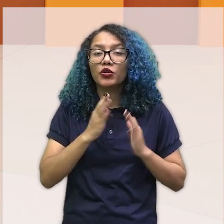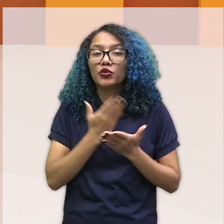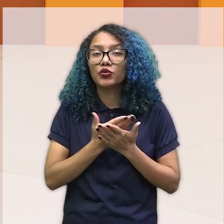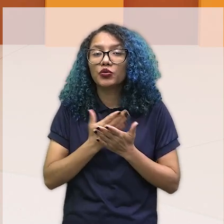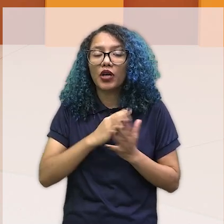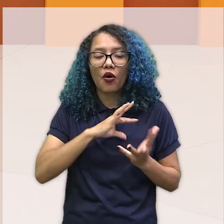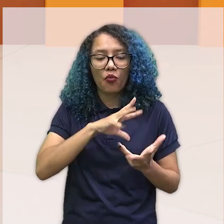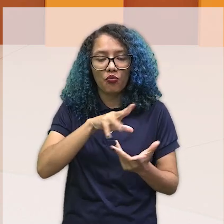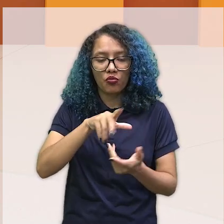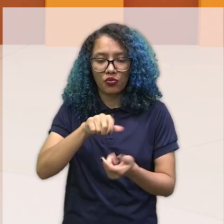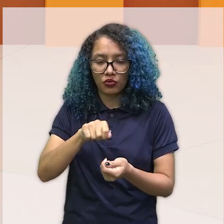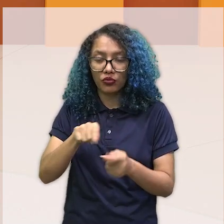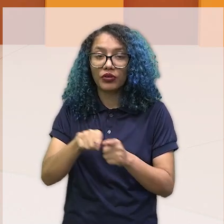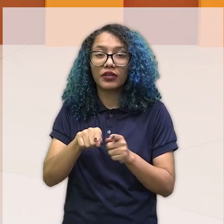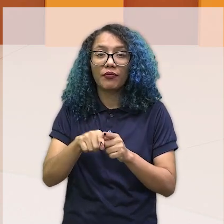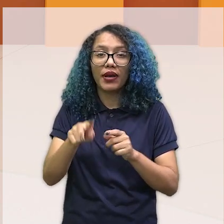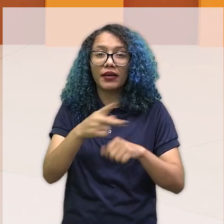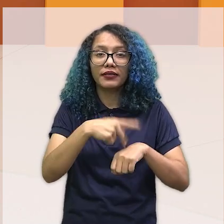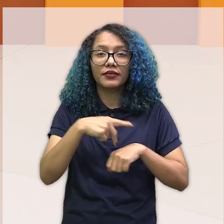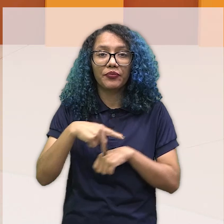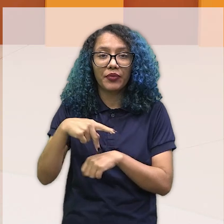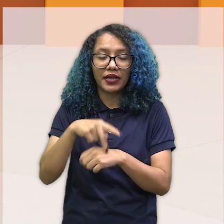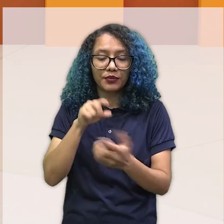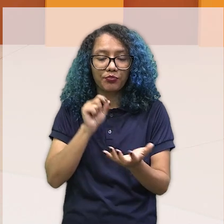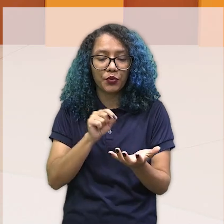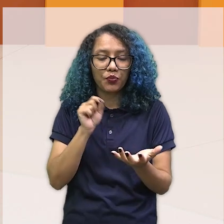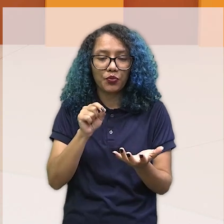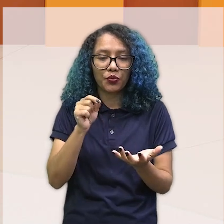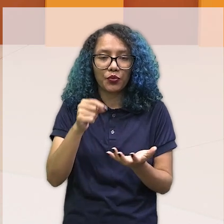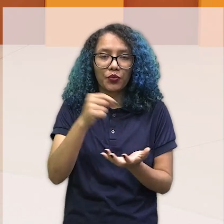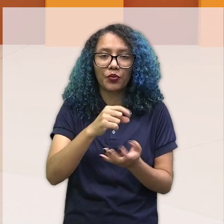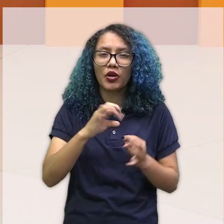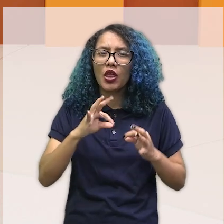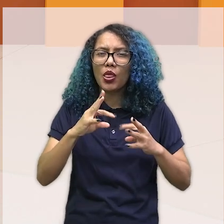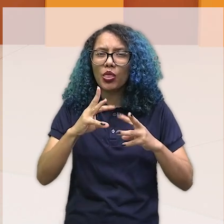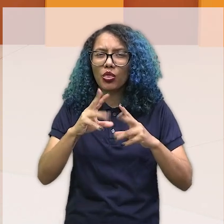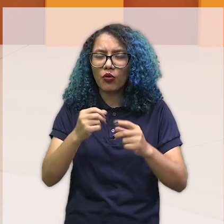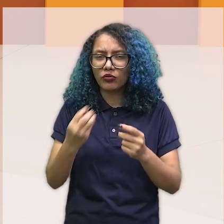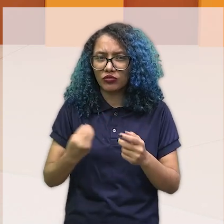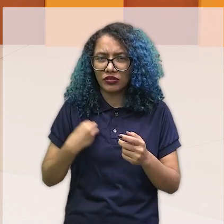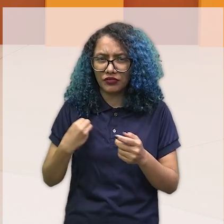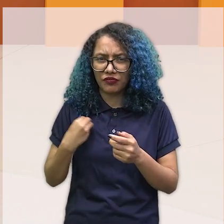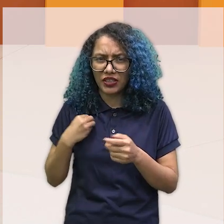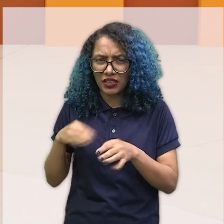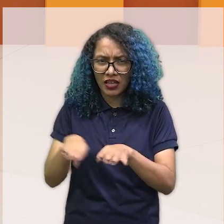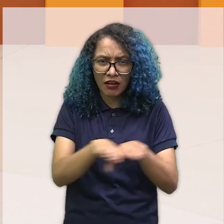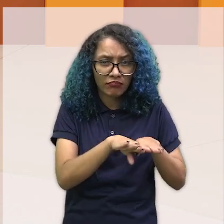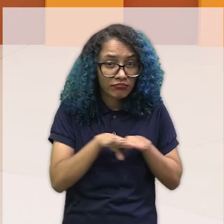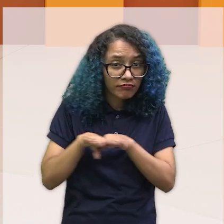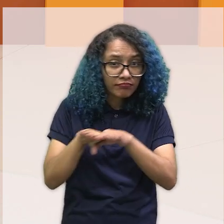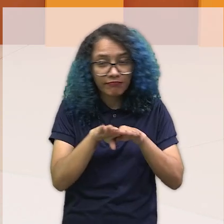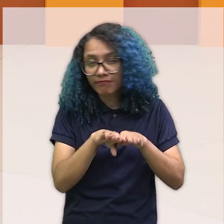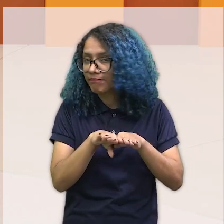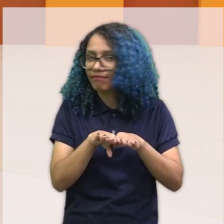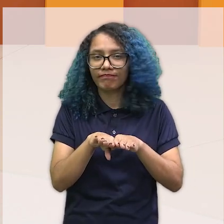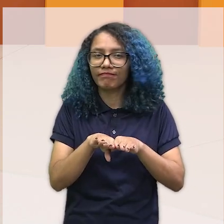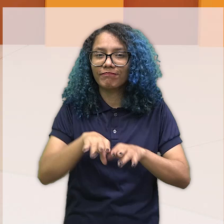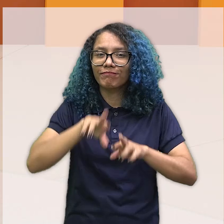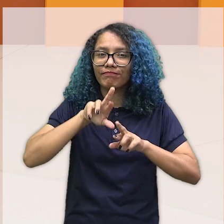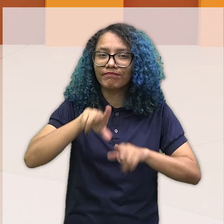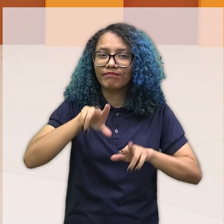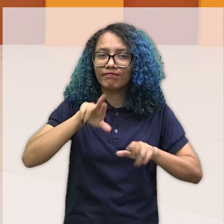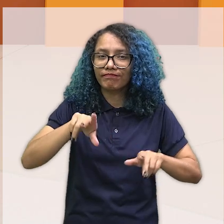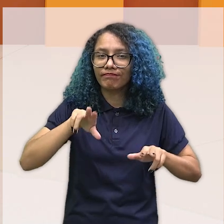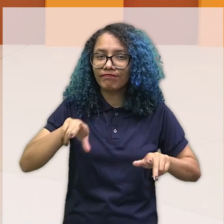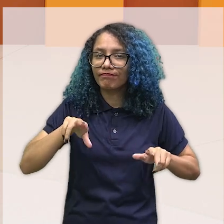os países, porque nem todo mundo vai viver de forma igual, tá? Vão existir diferentes tipos